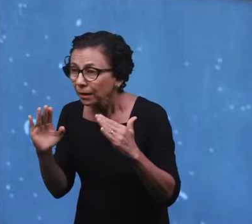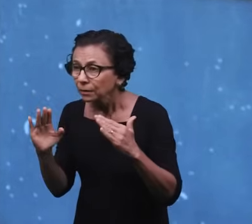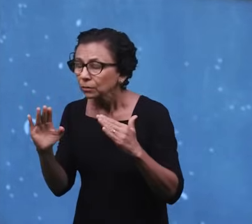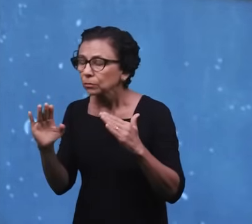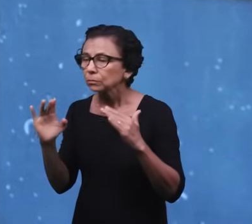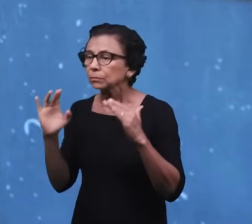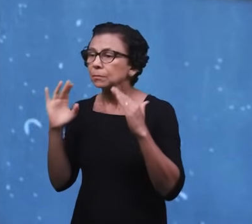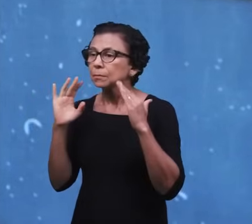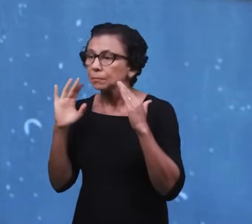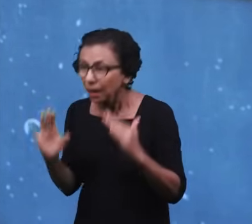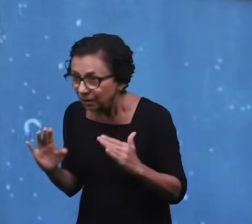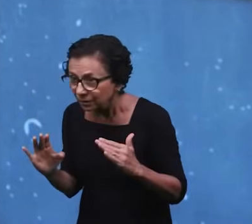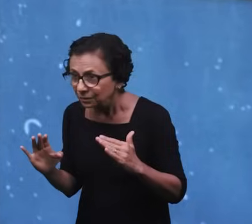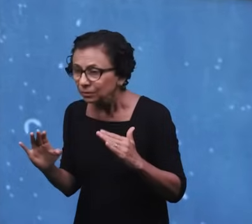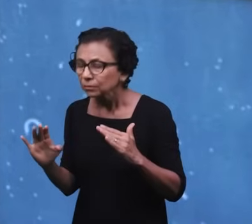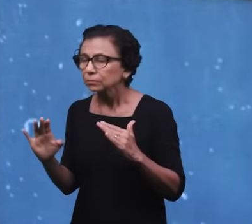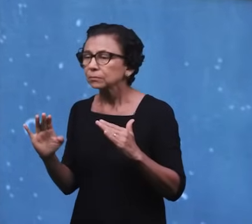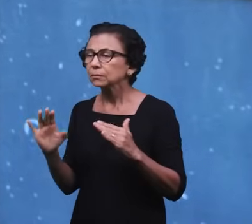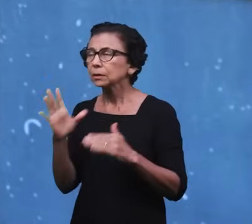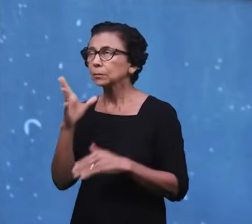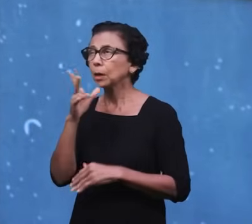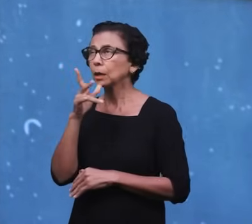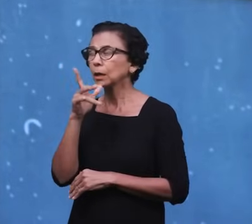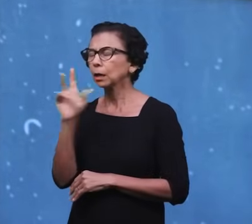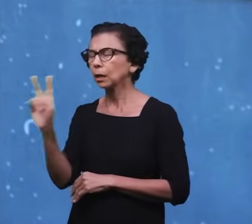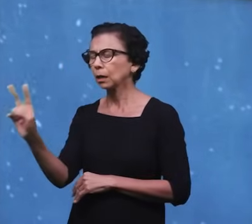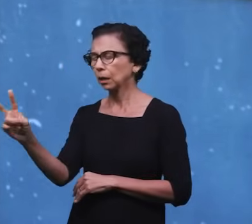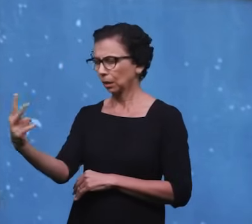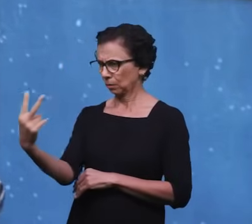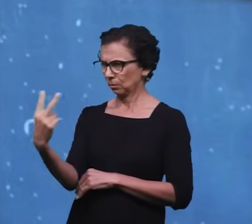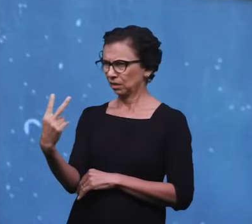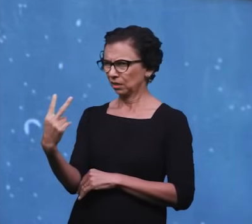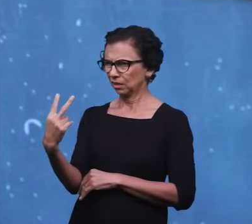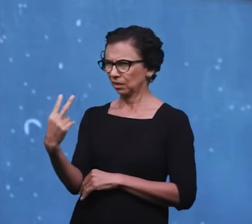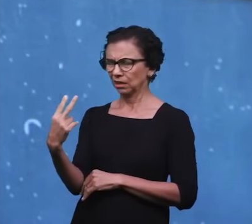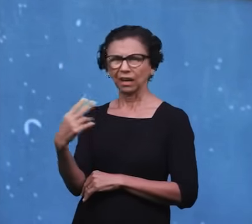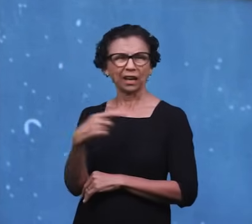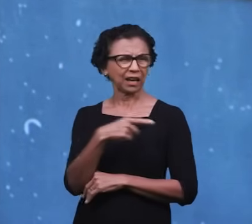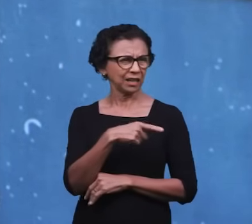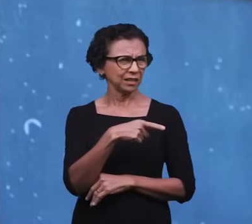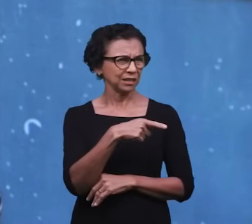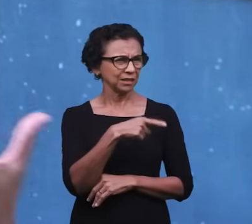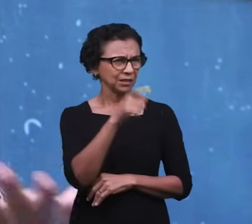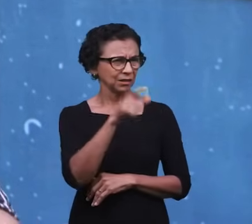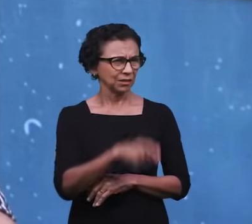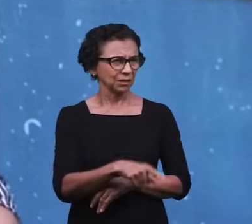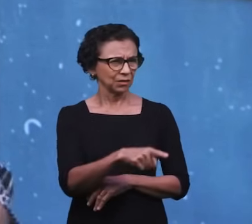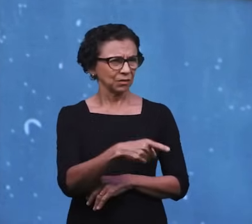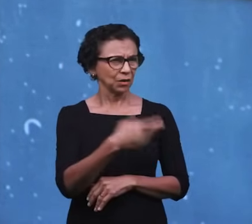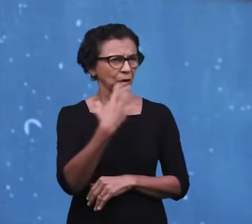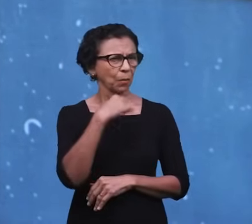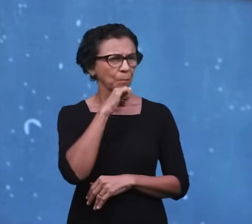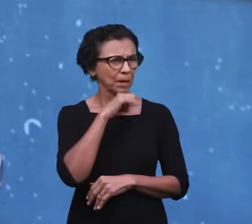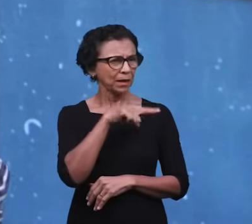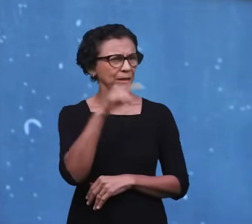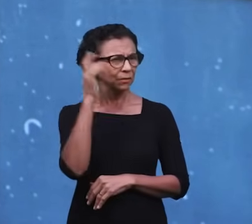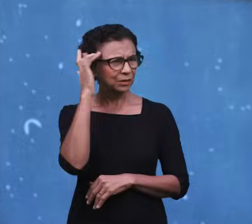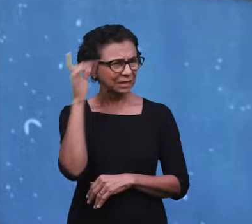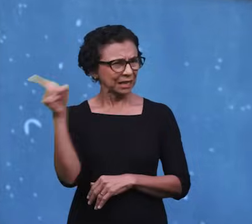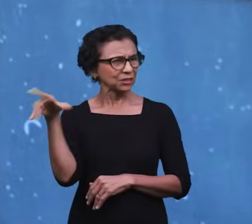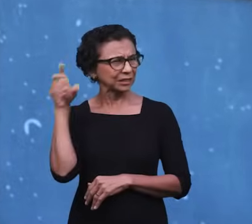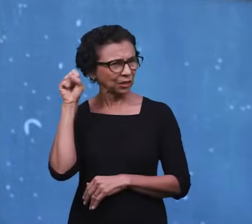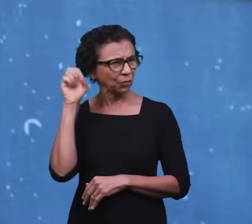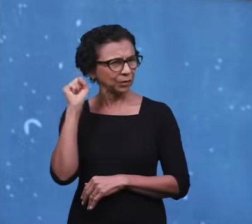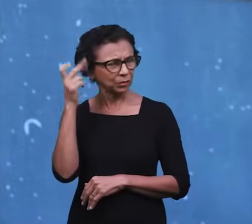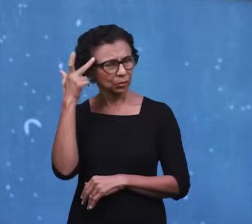custava olhar. A gente até ficava em dúvida. Gente, será que ele está ouvindo? Será que ele escuta? Aí faz exames de audição. Não, tá tudo